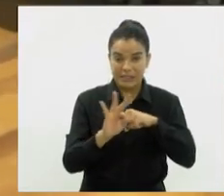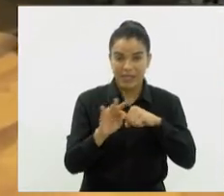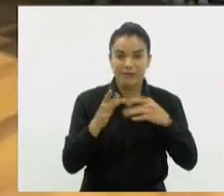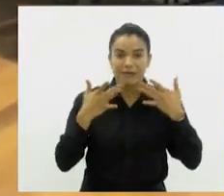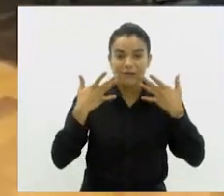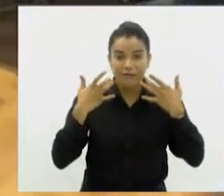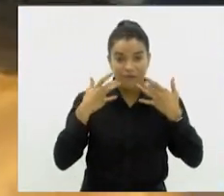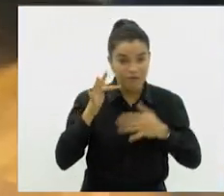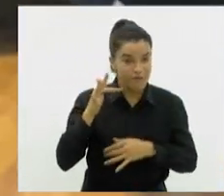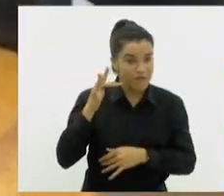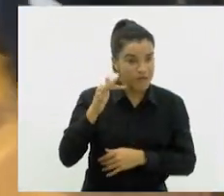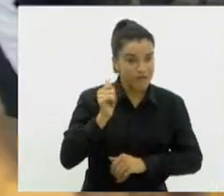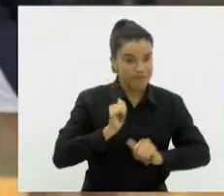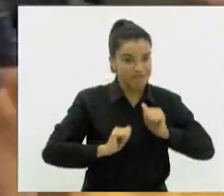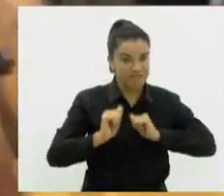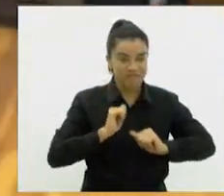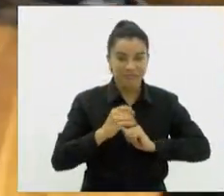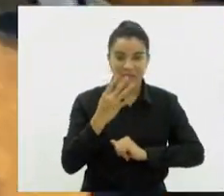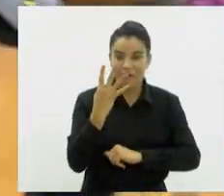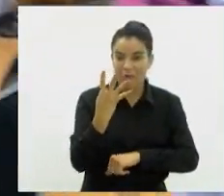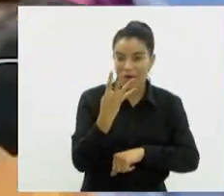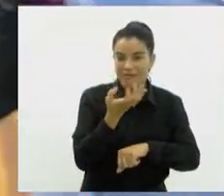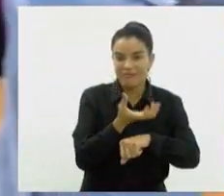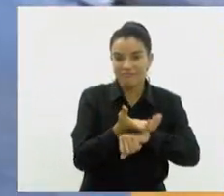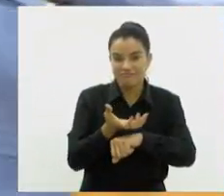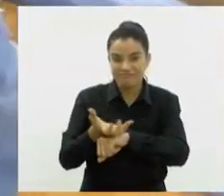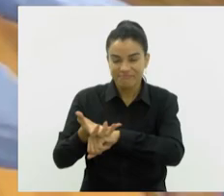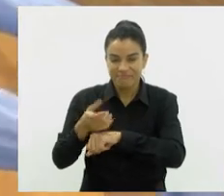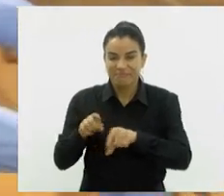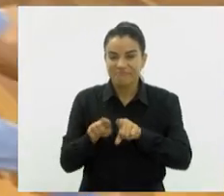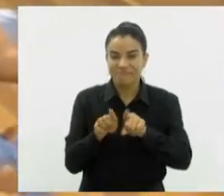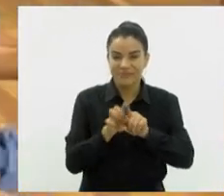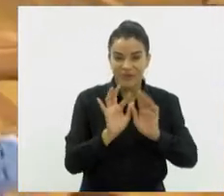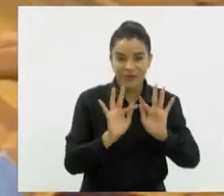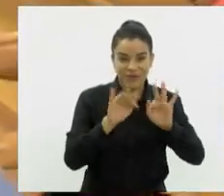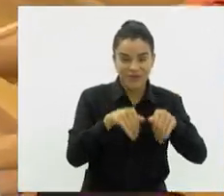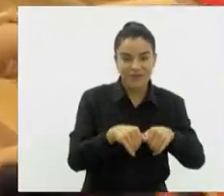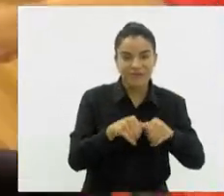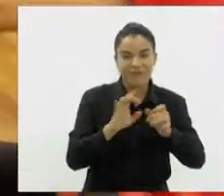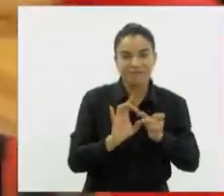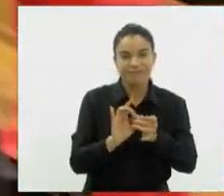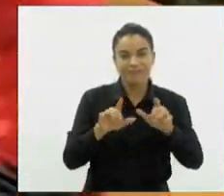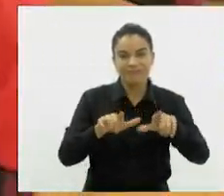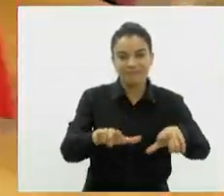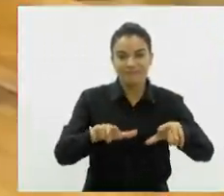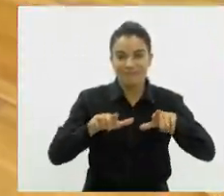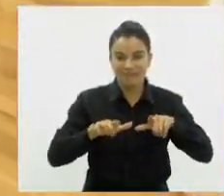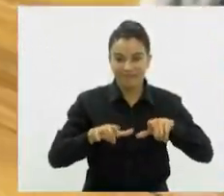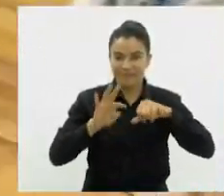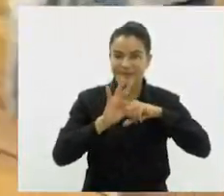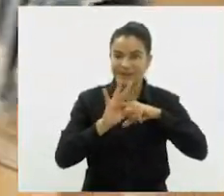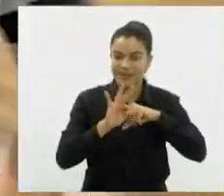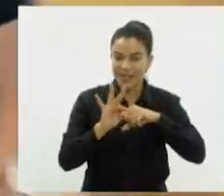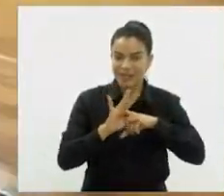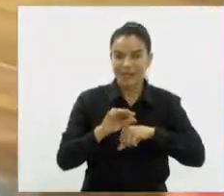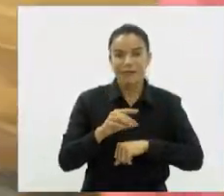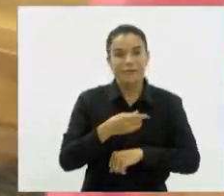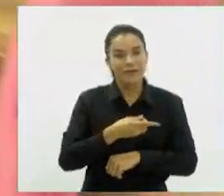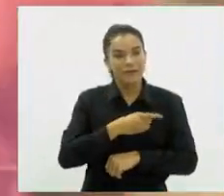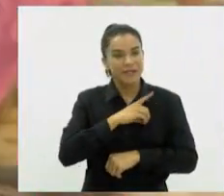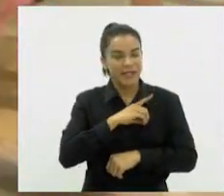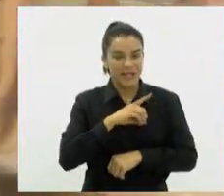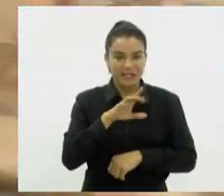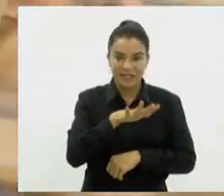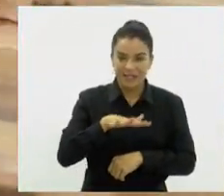futuro ator terá quatro semestres letivos de aulas e ao fim vai receber habilitação técnica emitida pela Delegacia